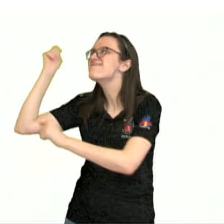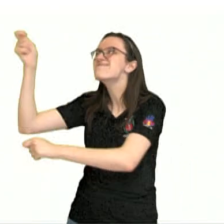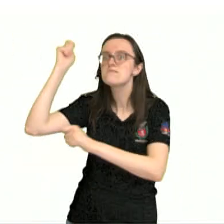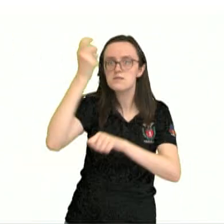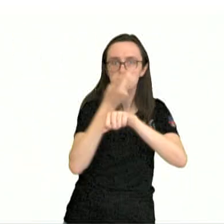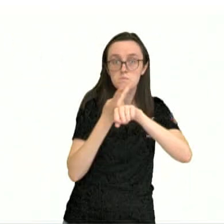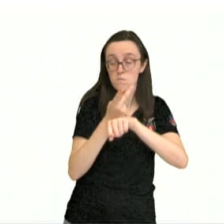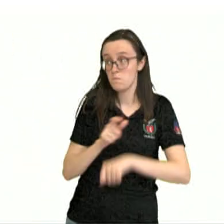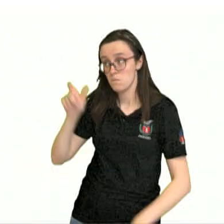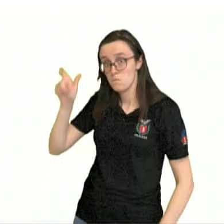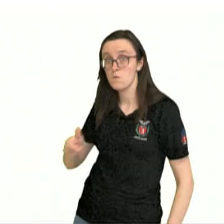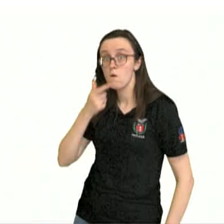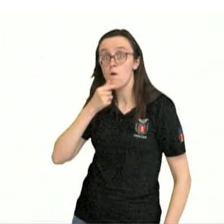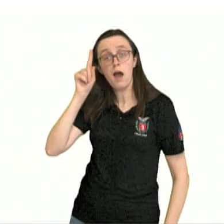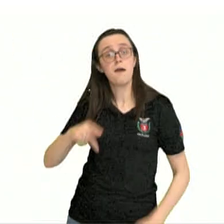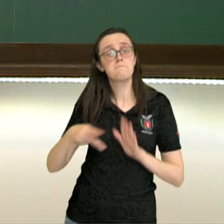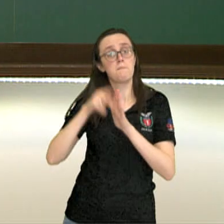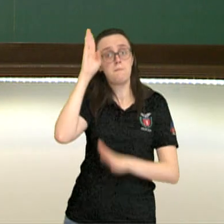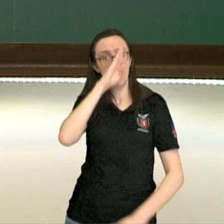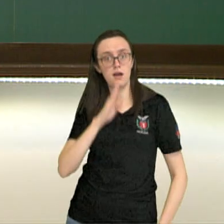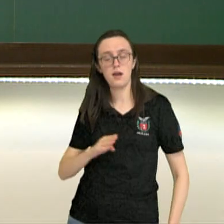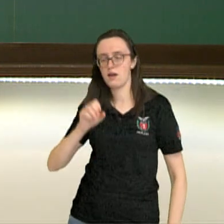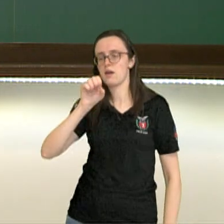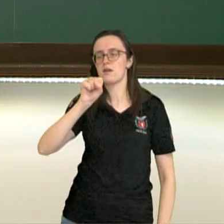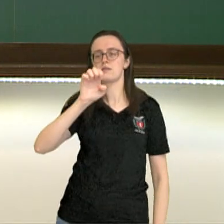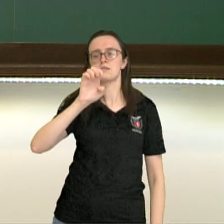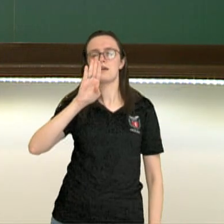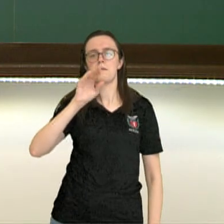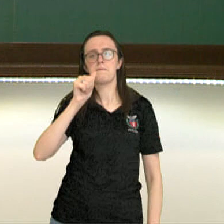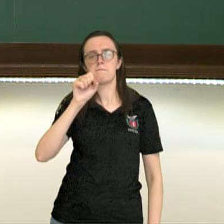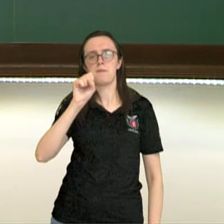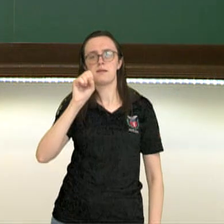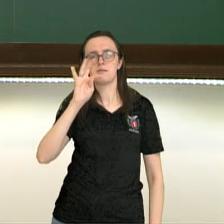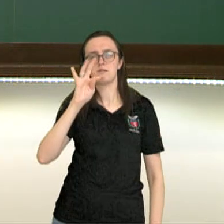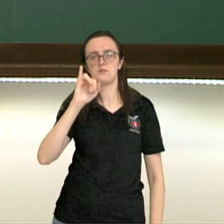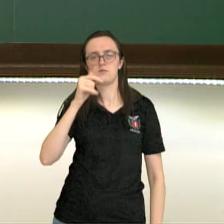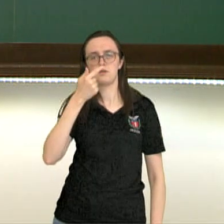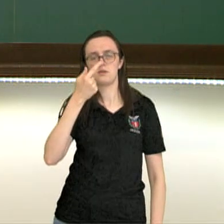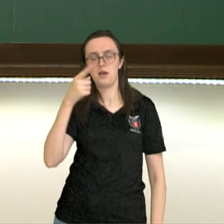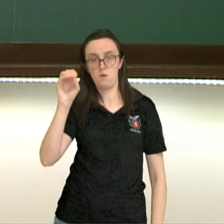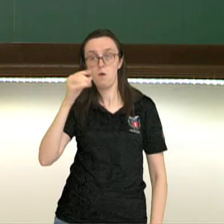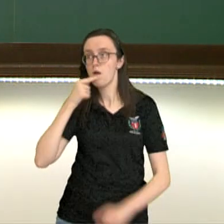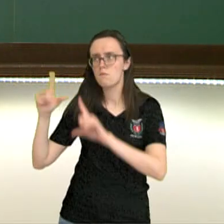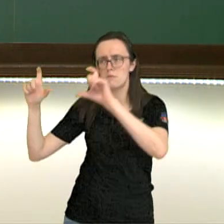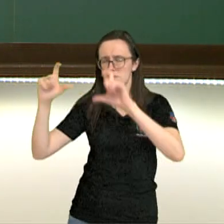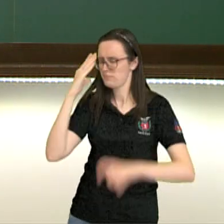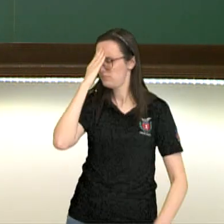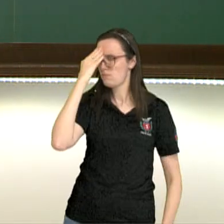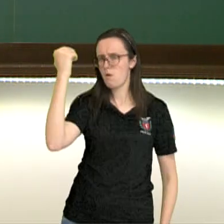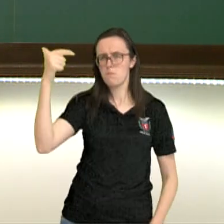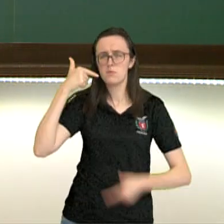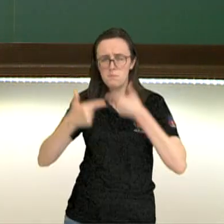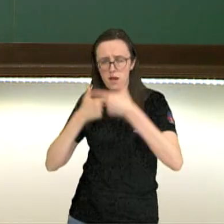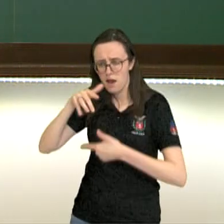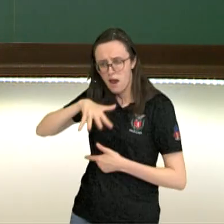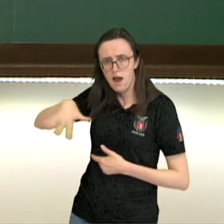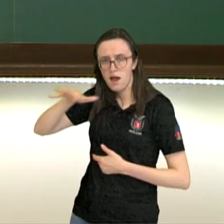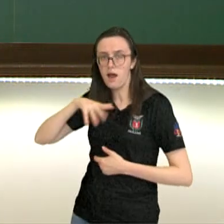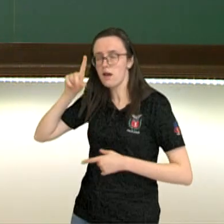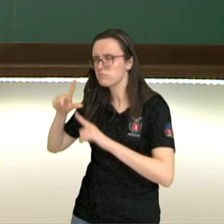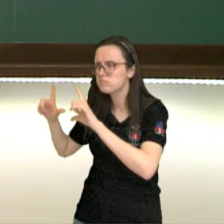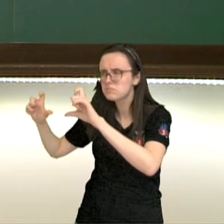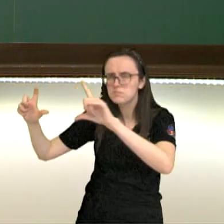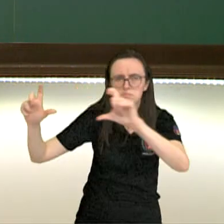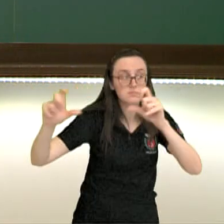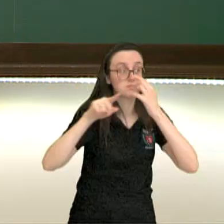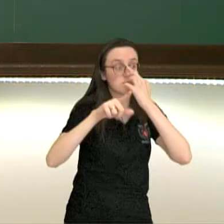no mundo inteiro e ele é brasileiro. Sebastião Salgado, ele desenvolve trabalhos fotográficos